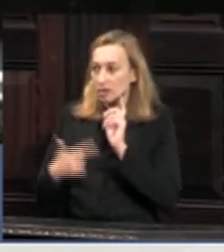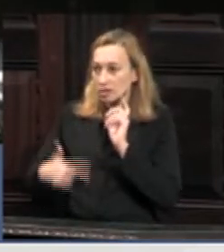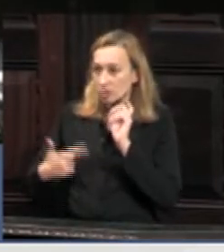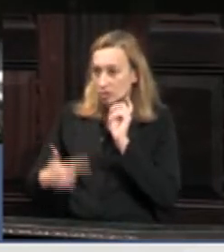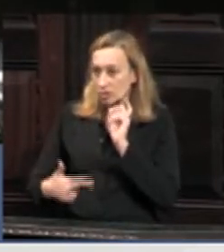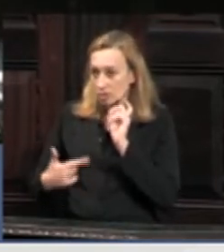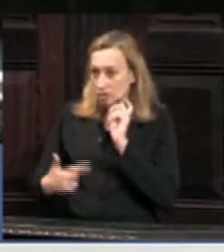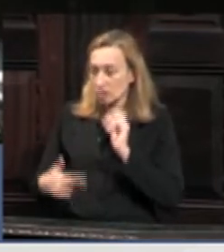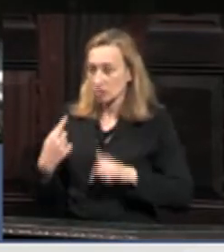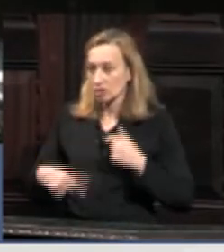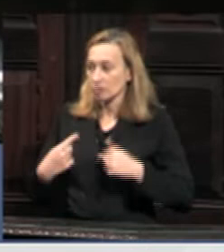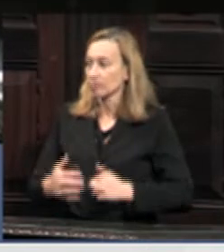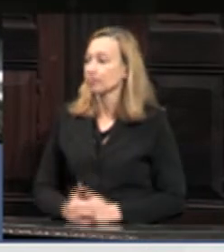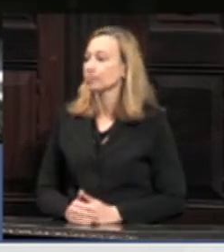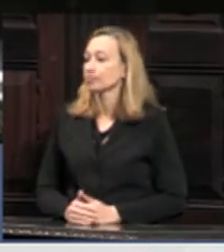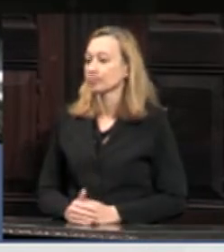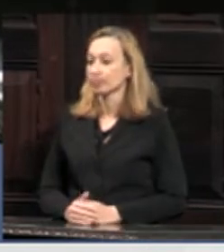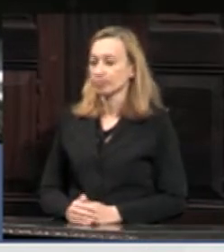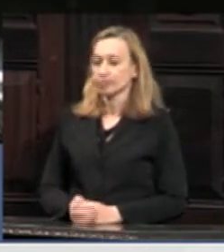discussão.